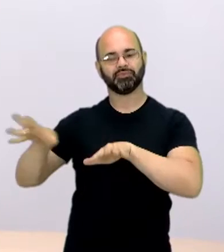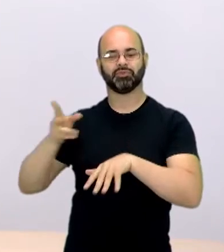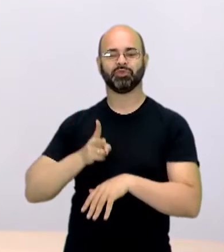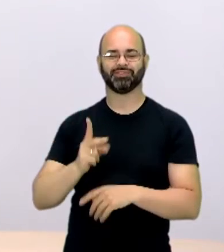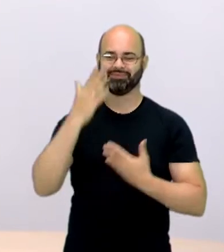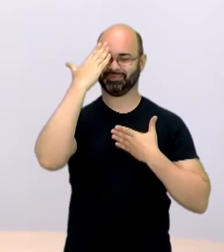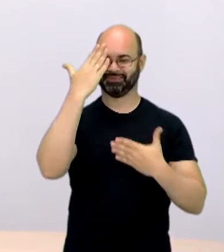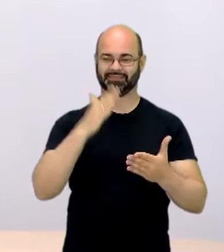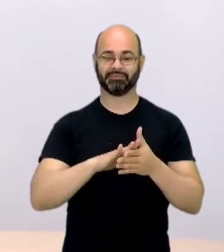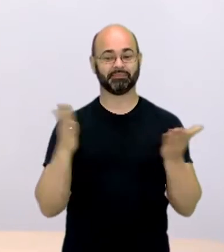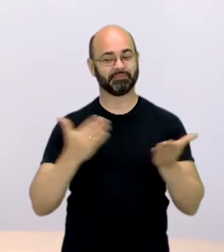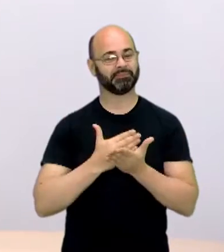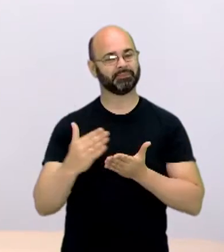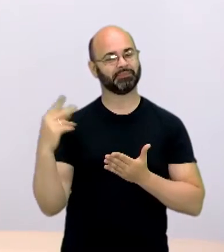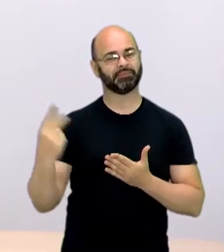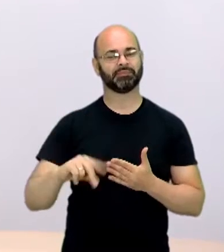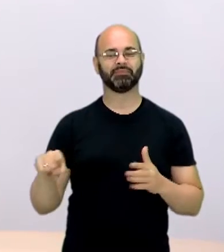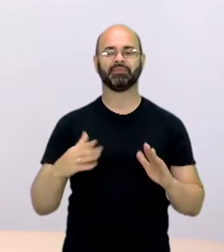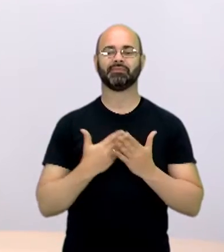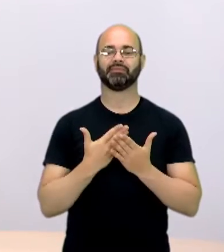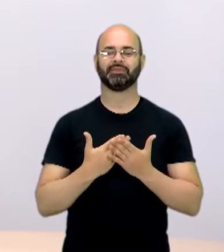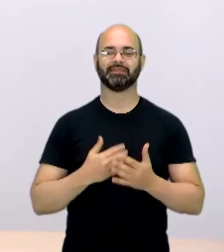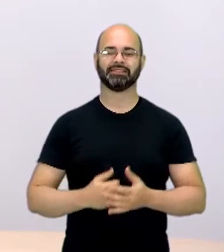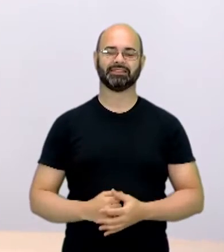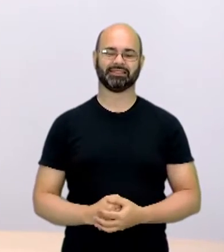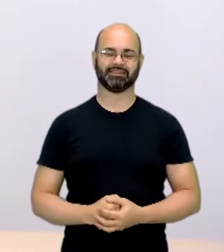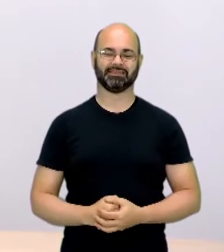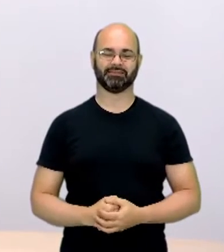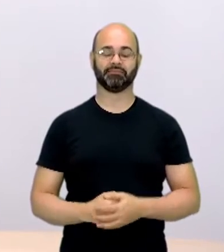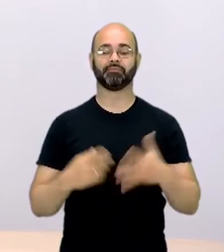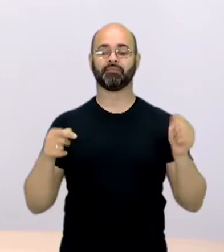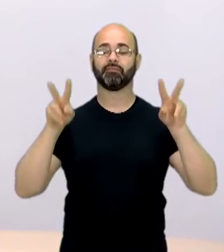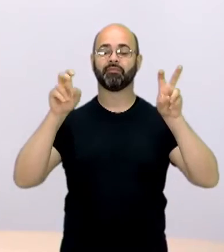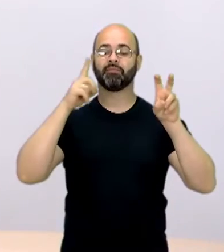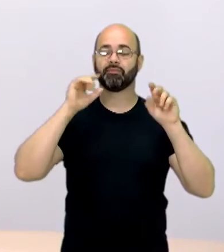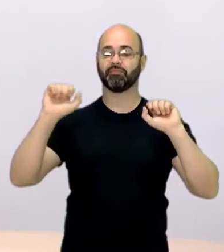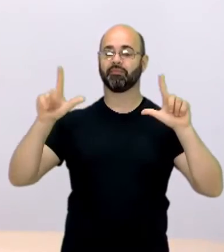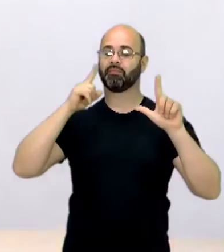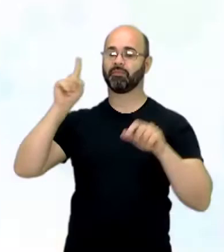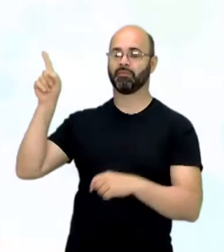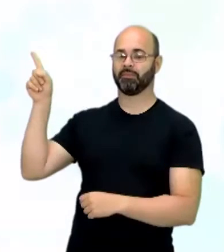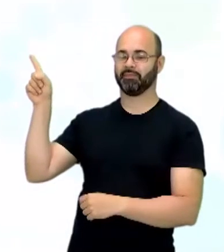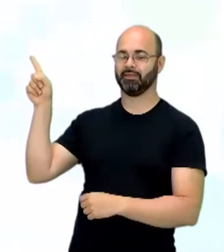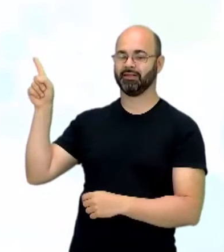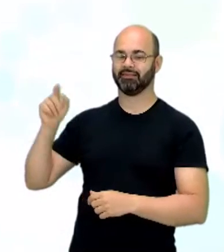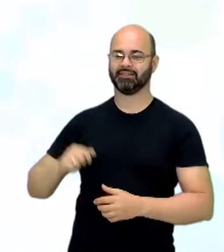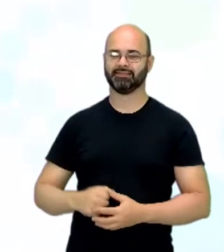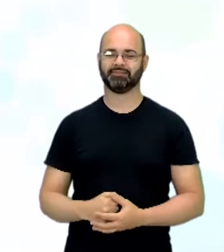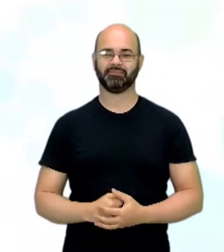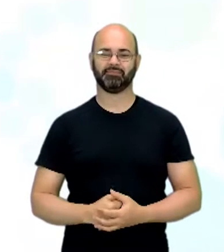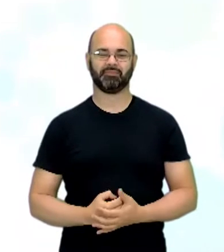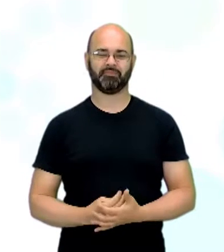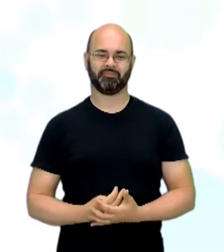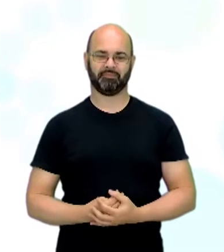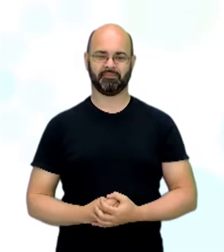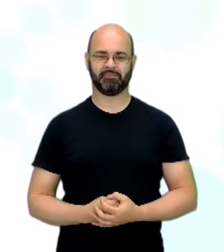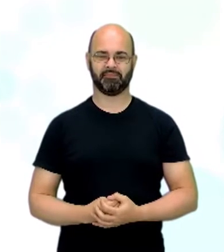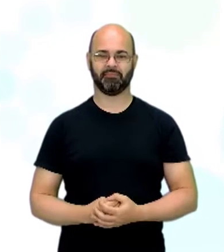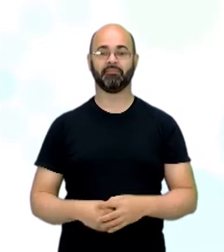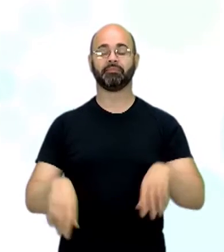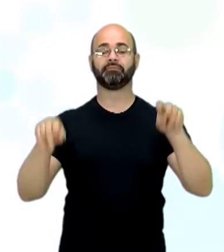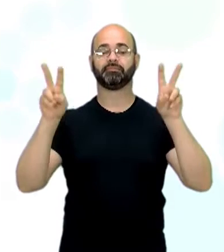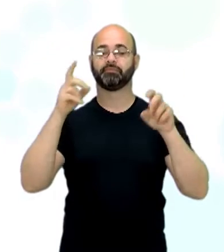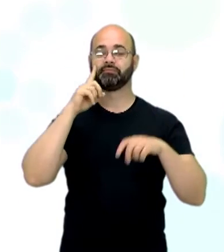Well, let's get started with the class today. Vamos começar com a aula de hoje. And the title is on the screen. Tá aí na tela para vocês o nosso